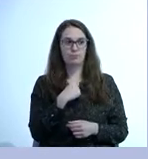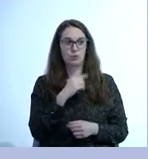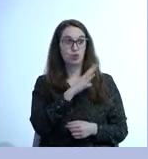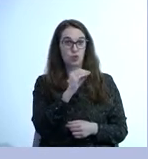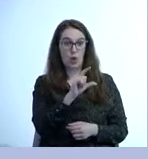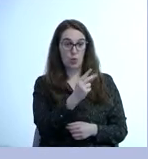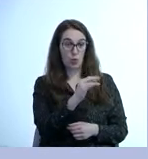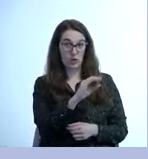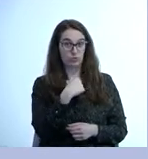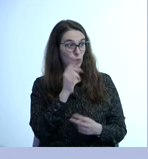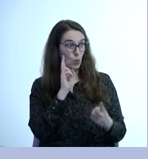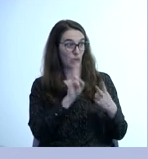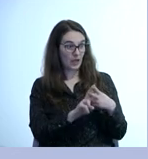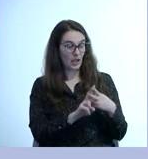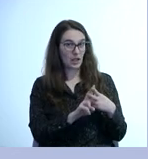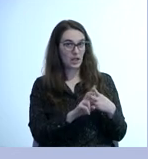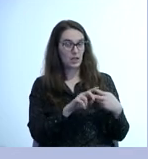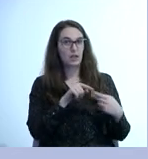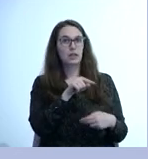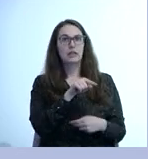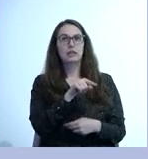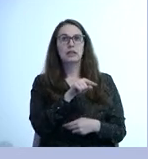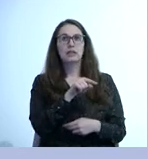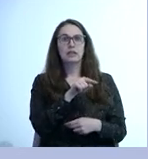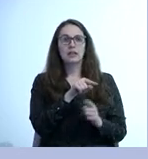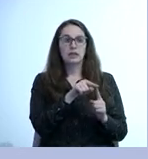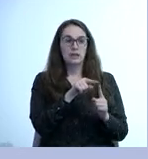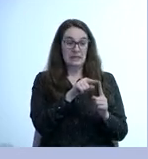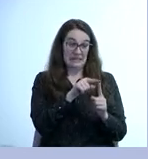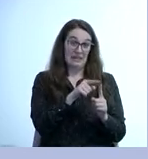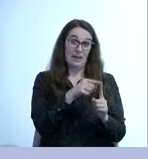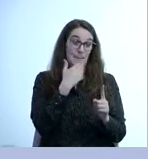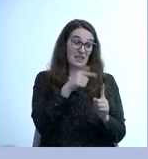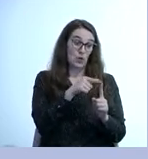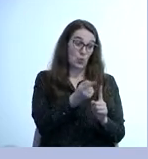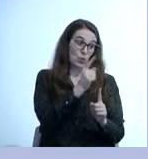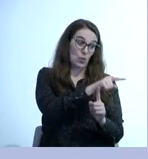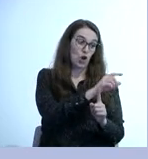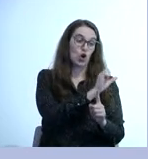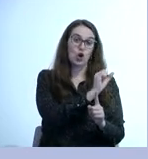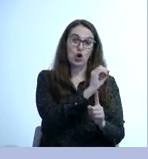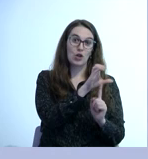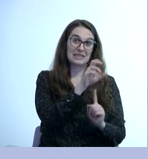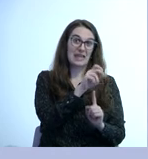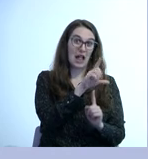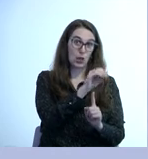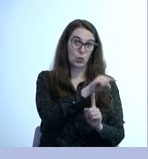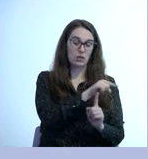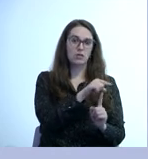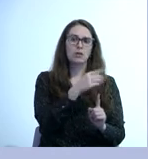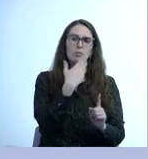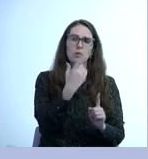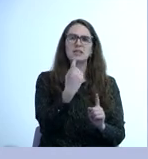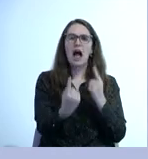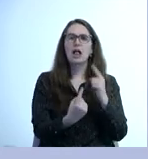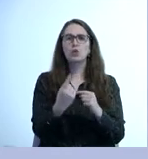Luís, o João Luís tinha pedido ao Gonçalo, de quem eu era colaborador, um miúdo para fazer